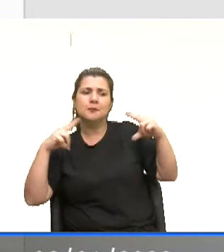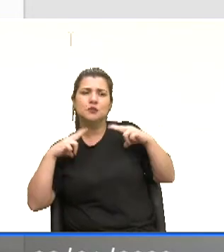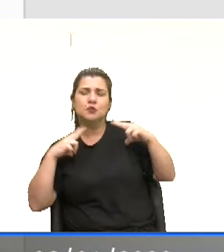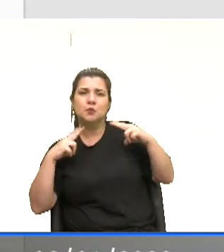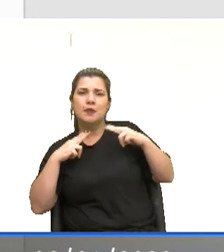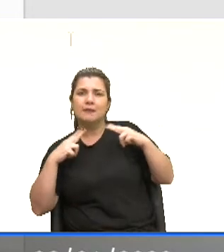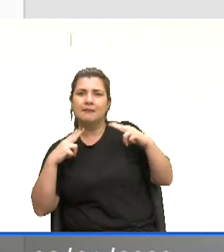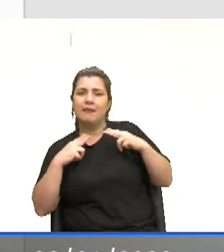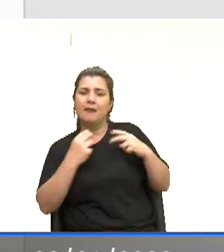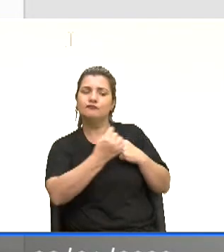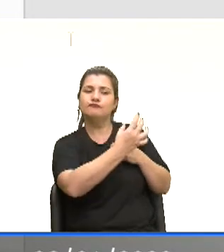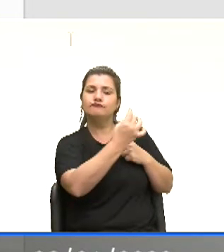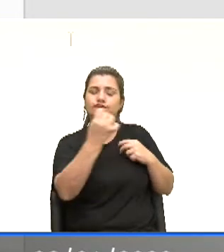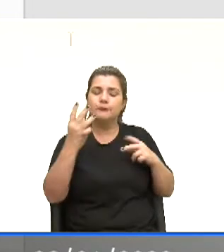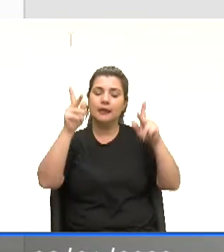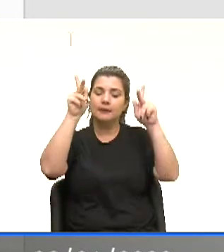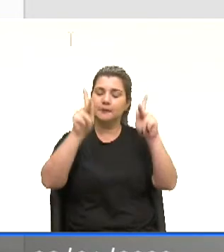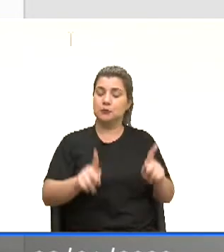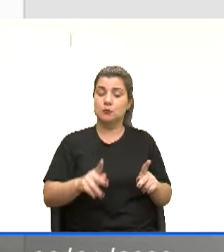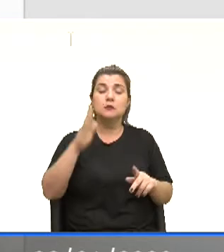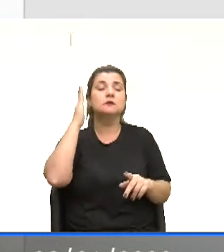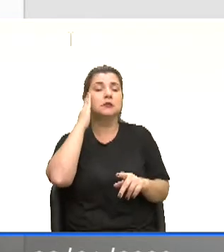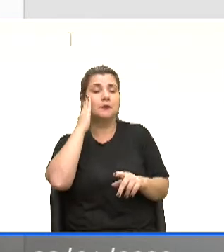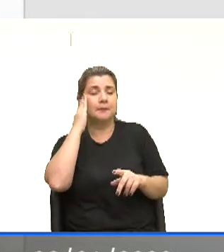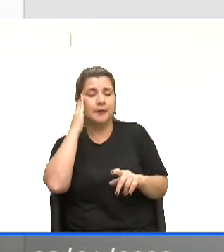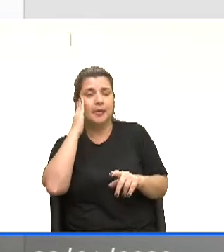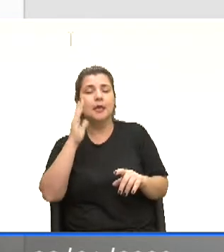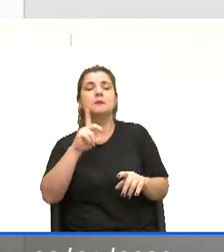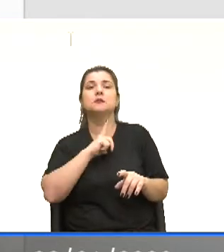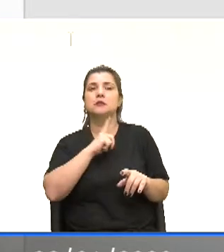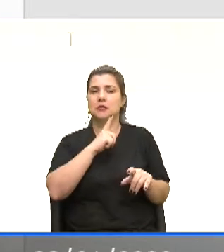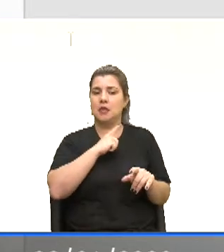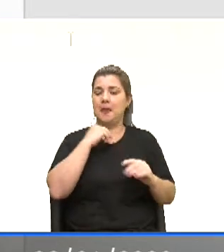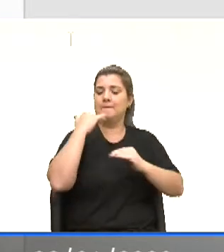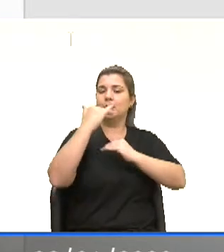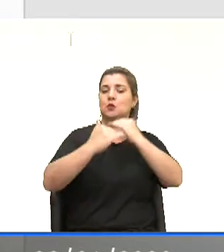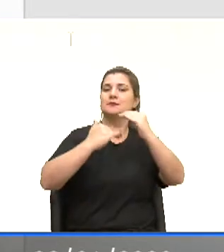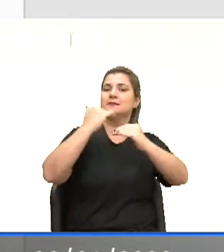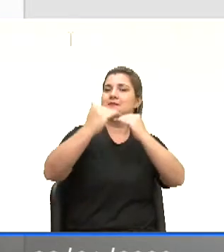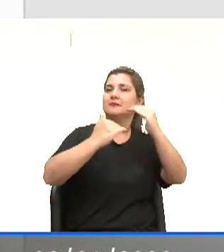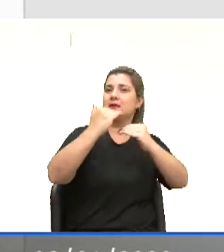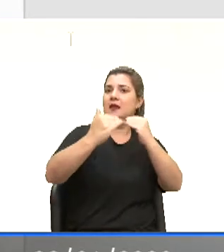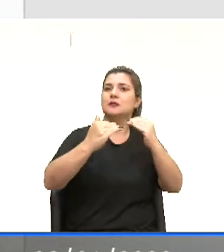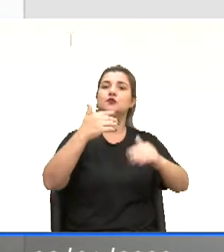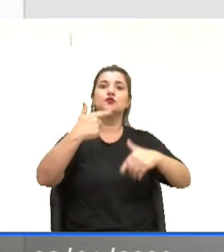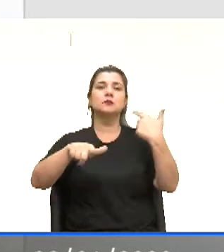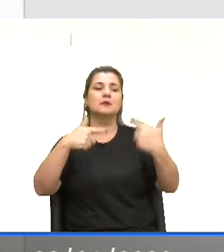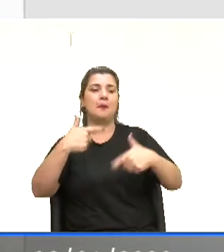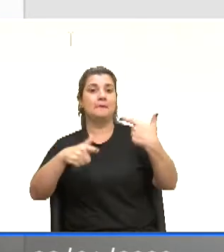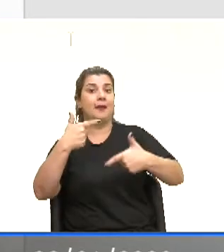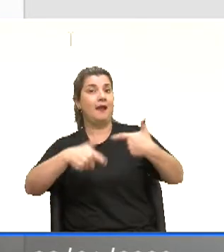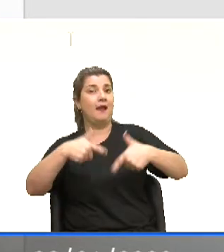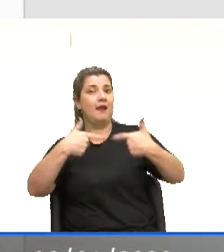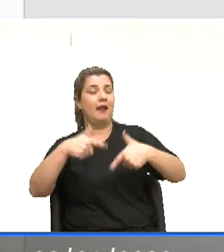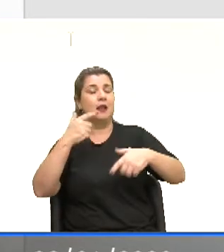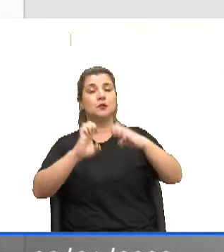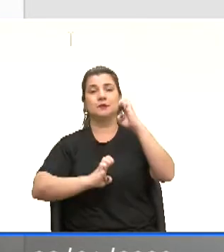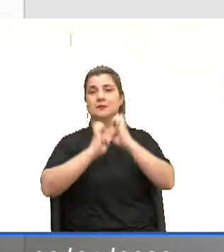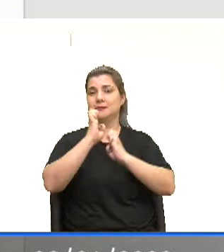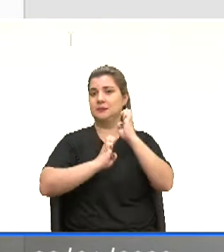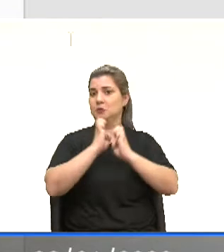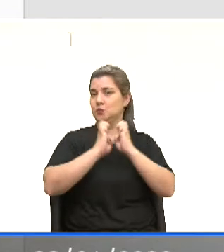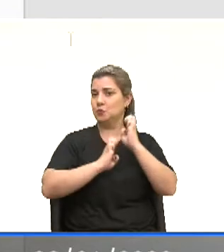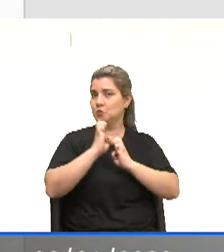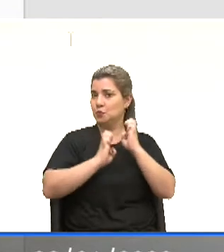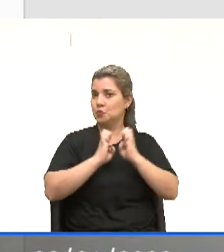nós sabemos que existem processos de trabalho em determinadas indústrias que inviabilizam algumas